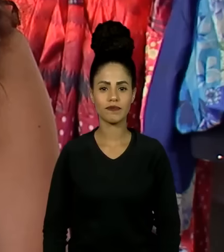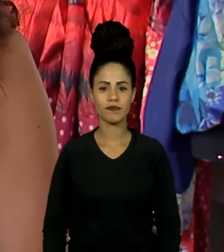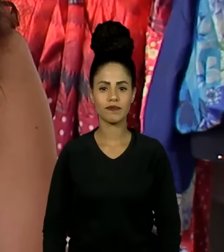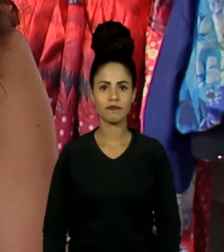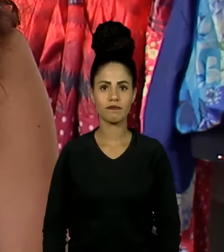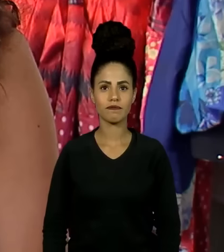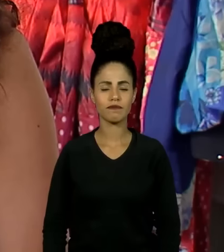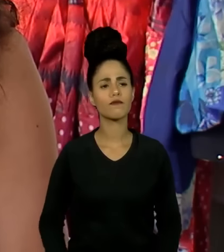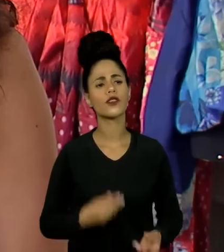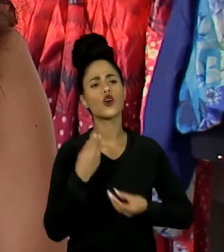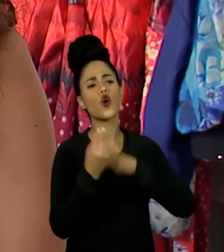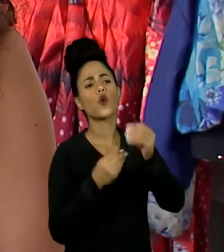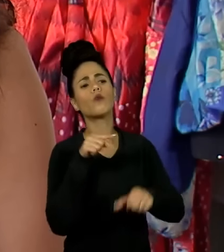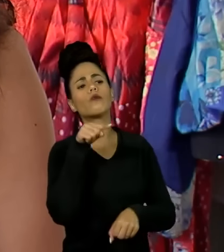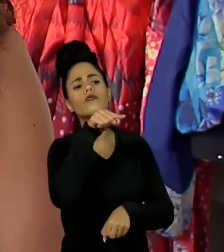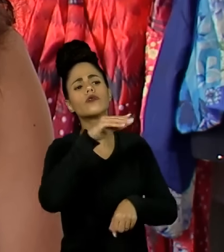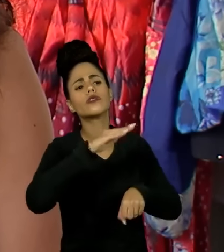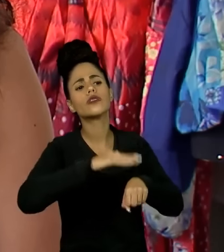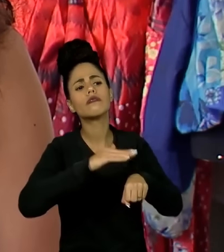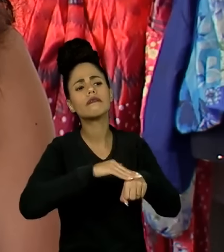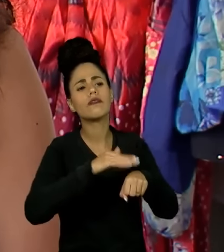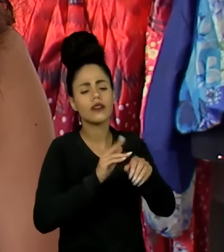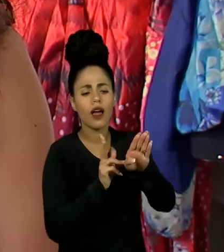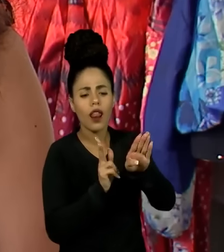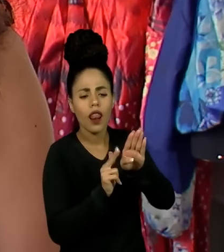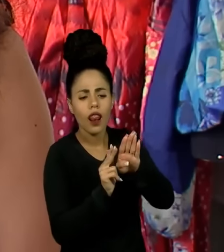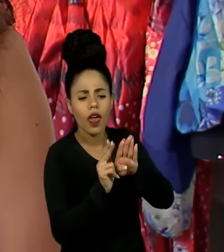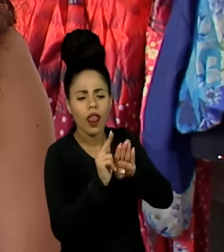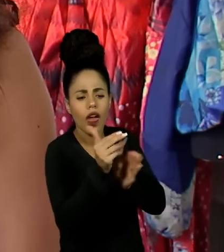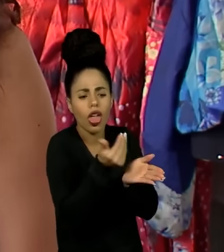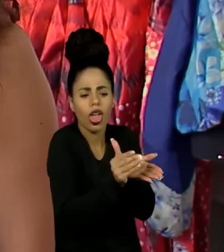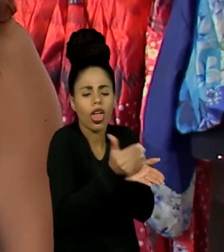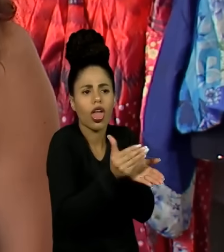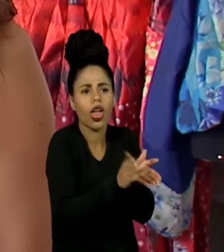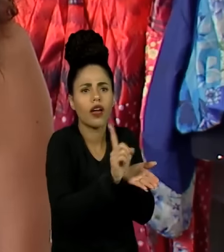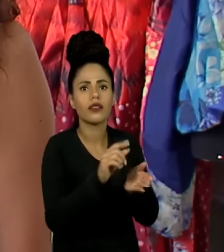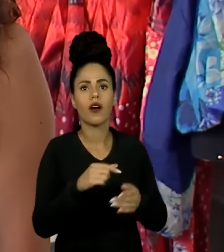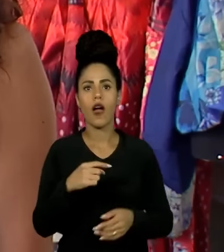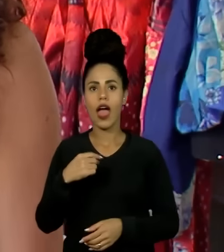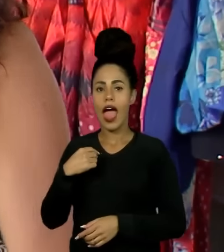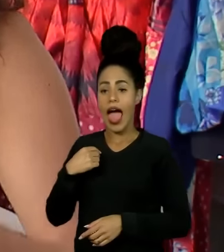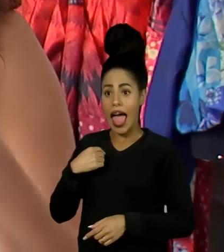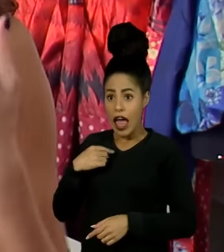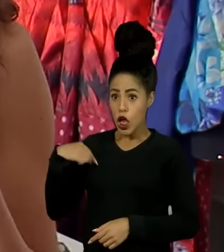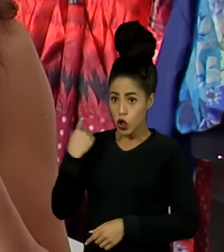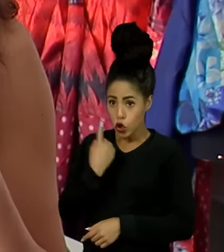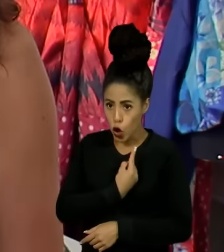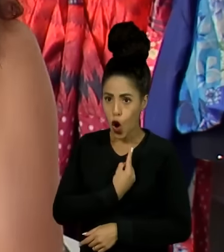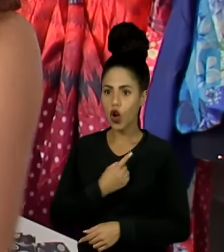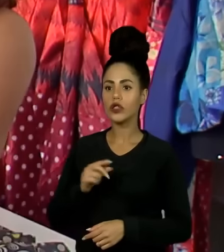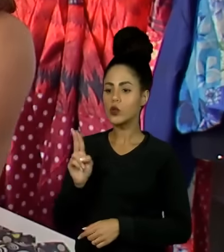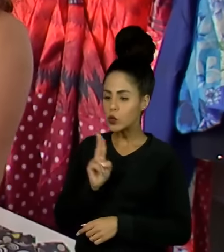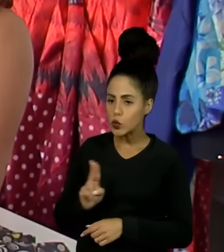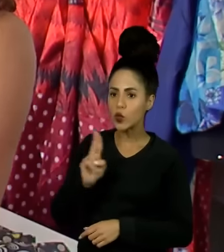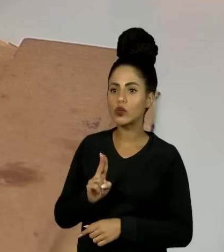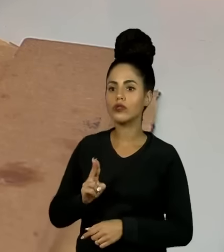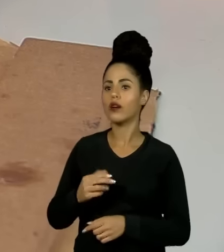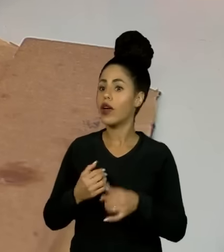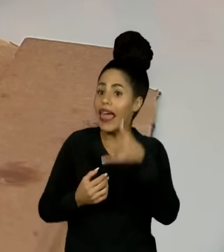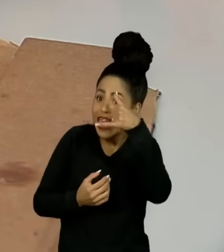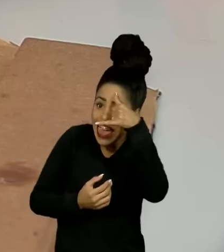Como é que você faz para não descartar um monte também do que chega do guarda-chuva? Porque não faz sentido a gente impedir uma coisa de ir para o